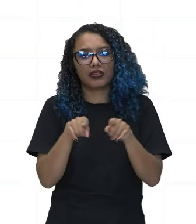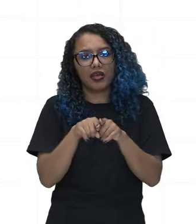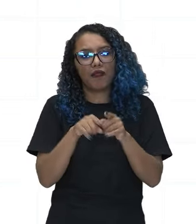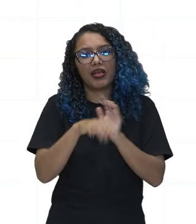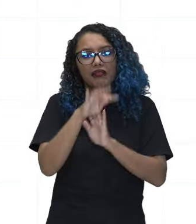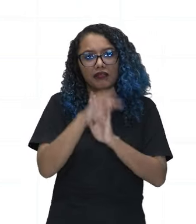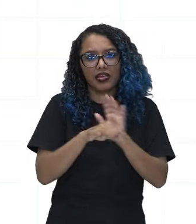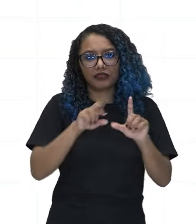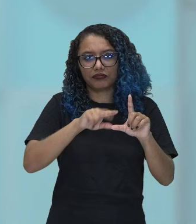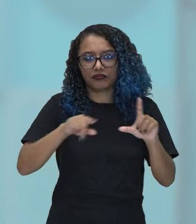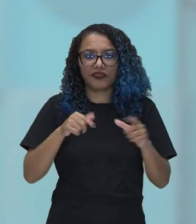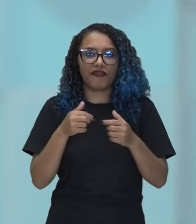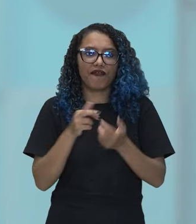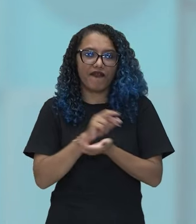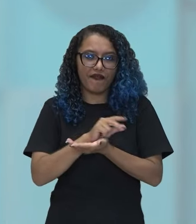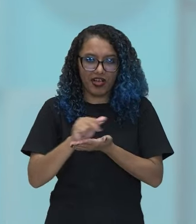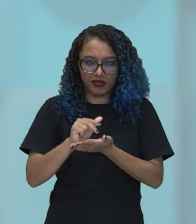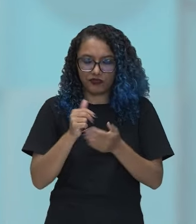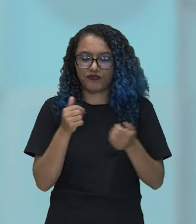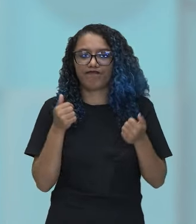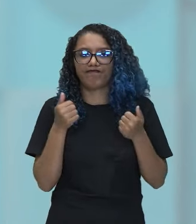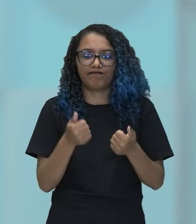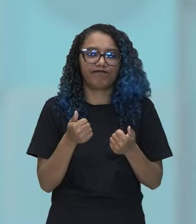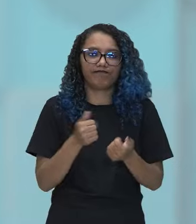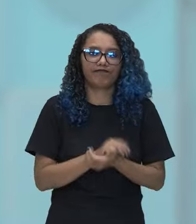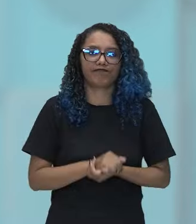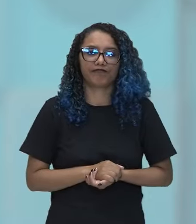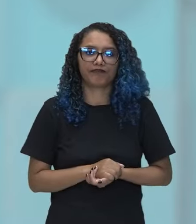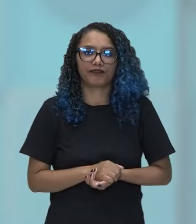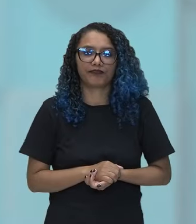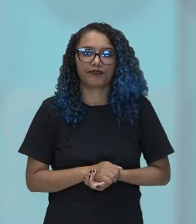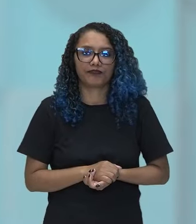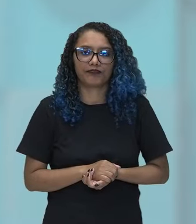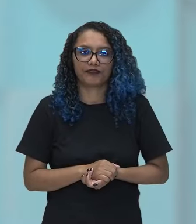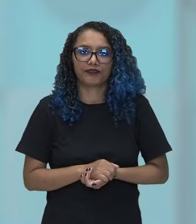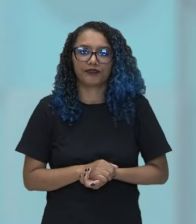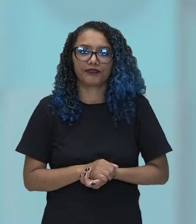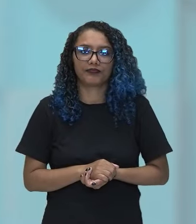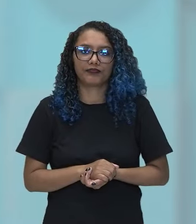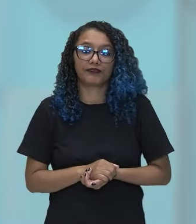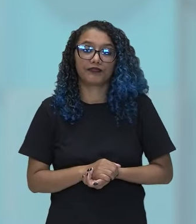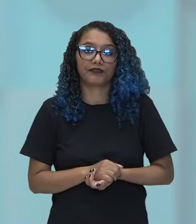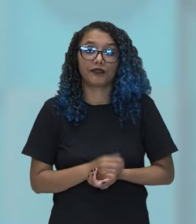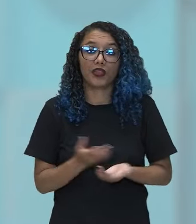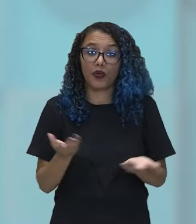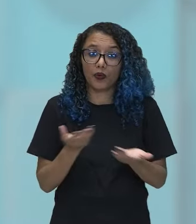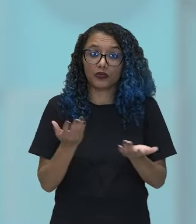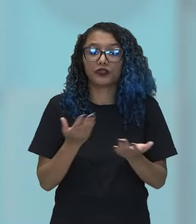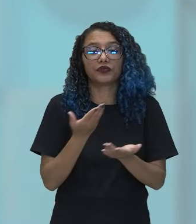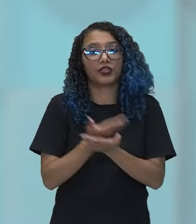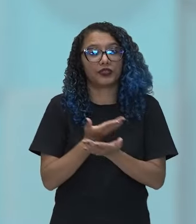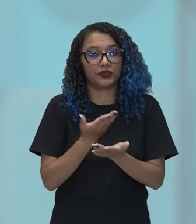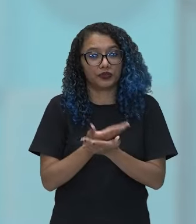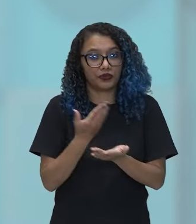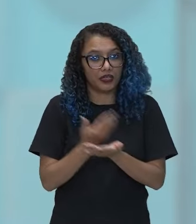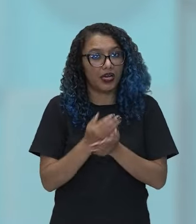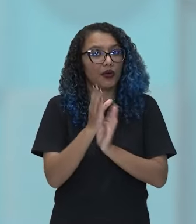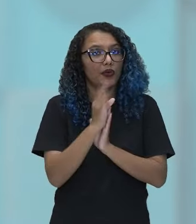hipermídias. Então é isso aí, nós iremos ver uma parte de tudo que foi dito